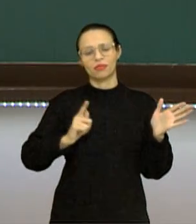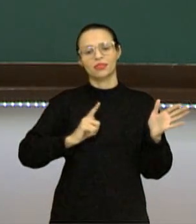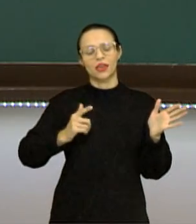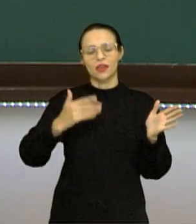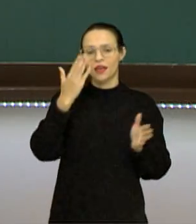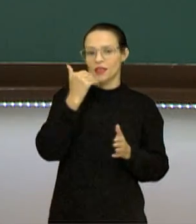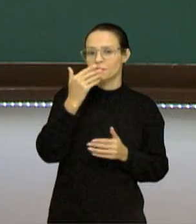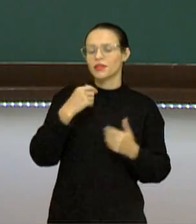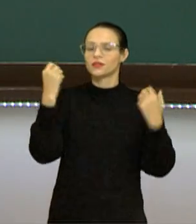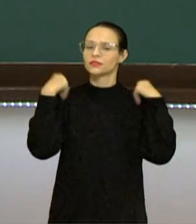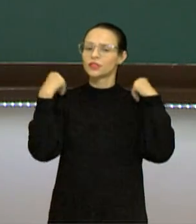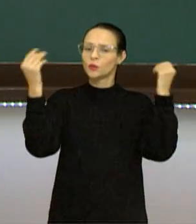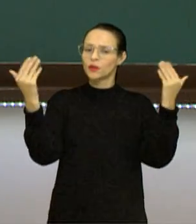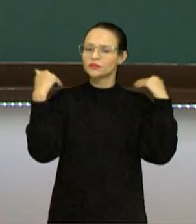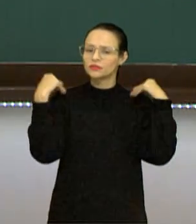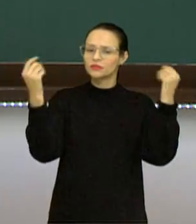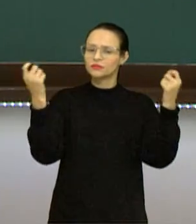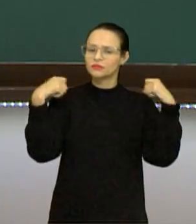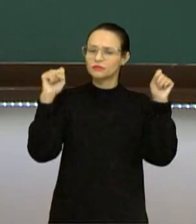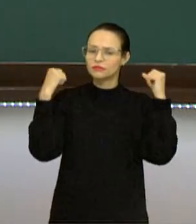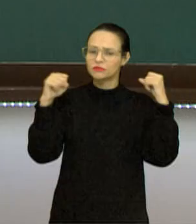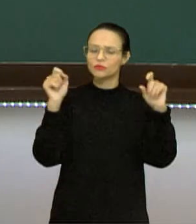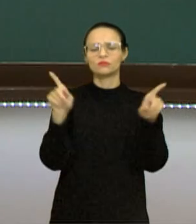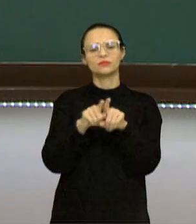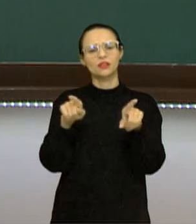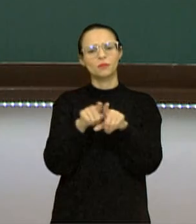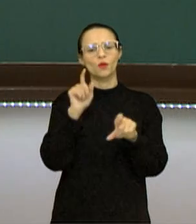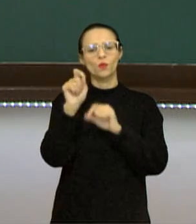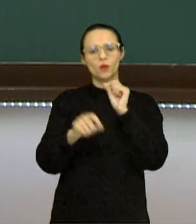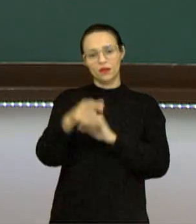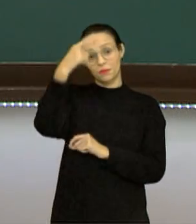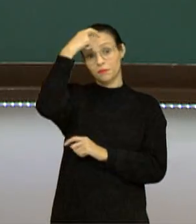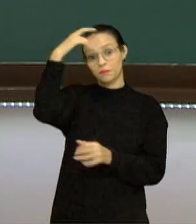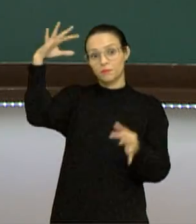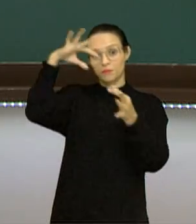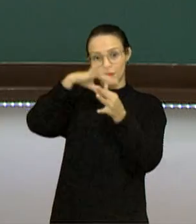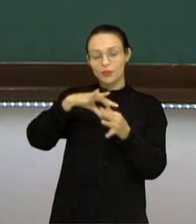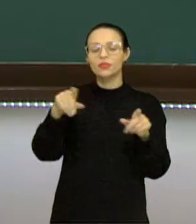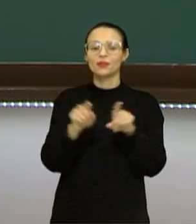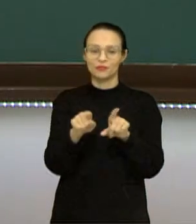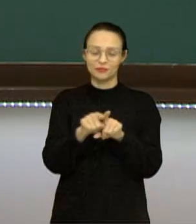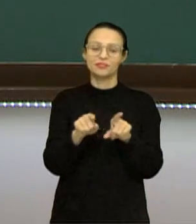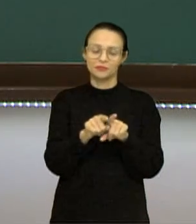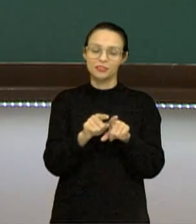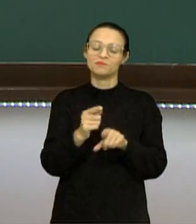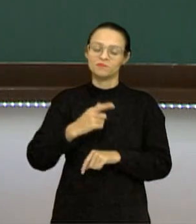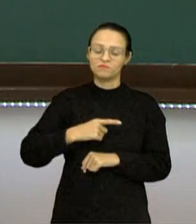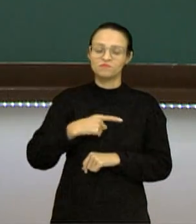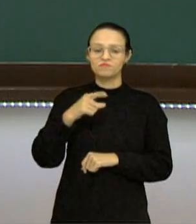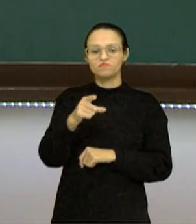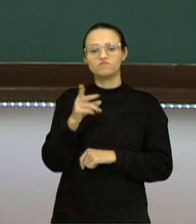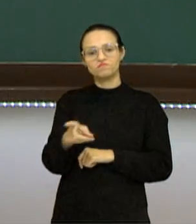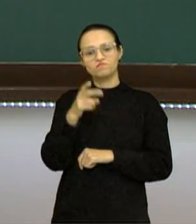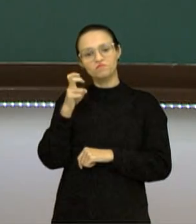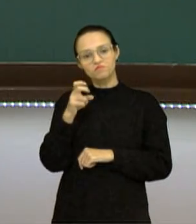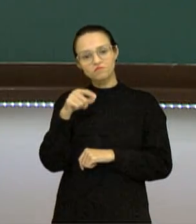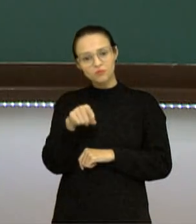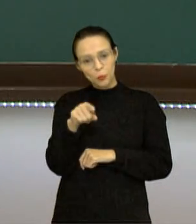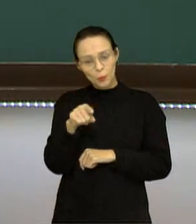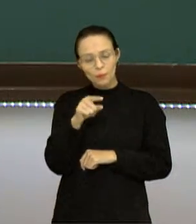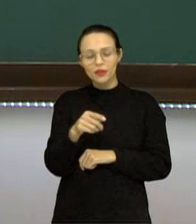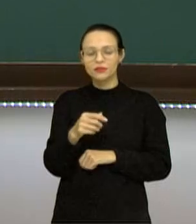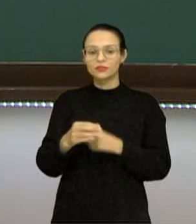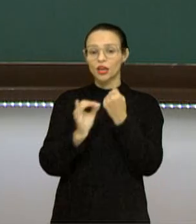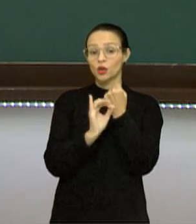alimentação, exercícios, além dessa questão mental que havia no anúncio. Você percebeu que essa